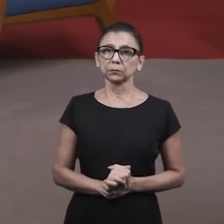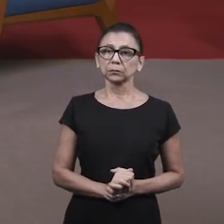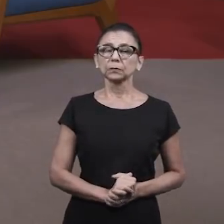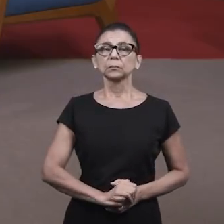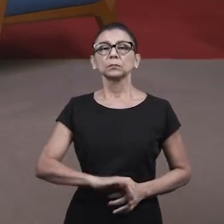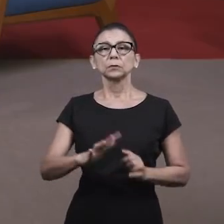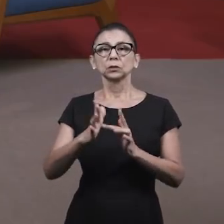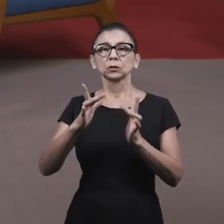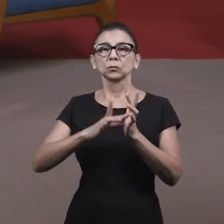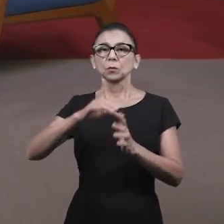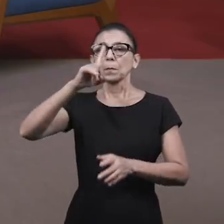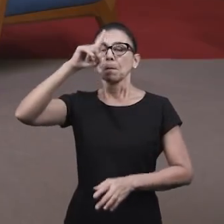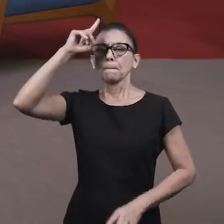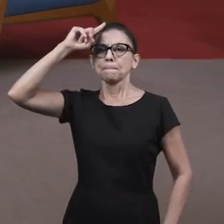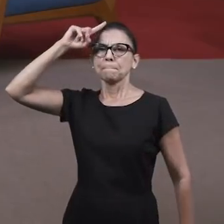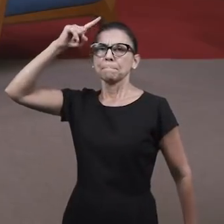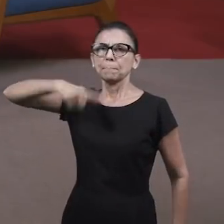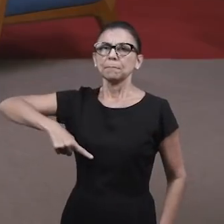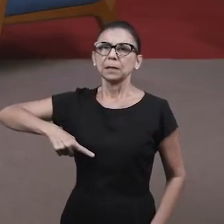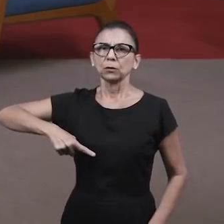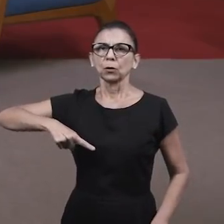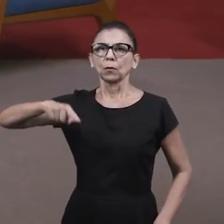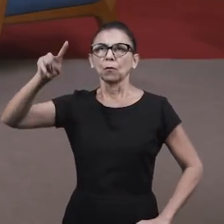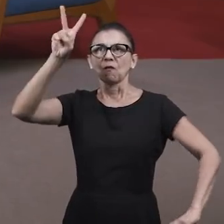assistindo, talvez não saibam, né? Jesus ele